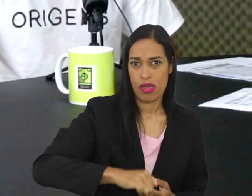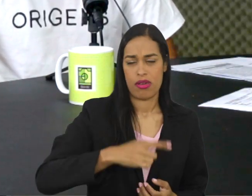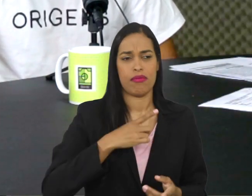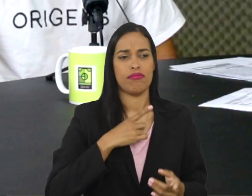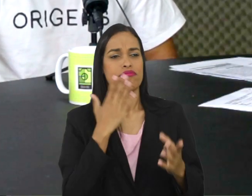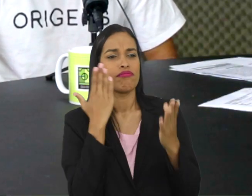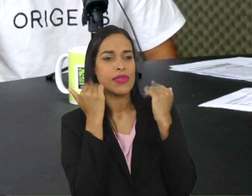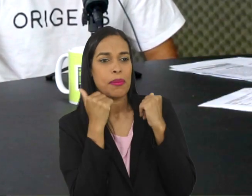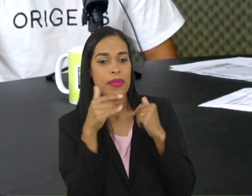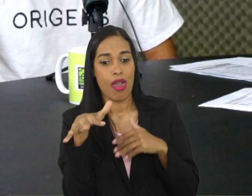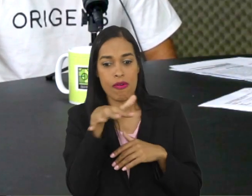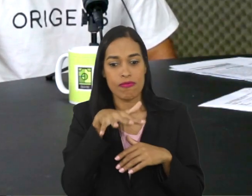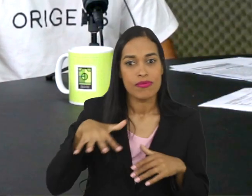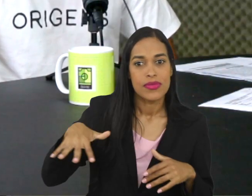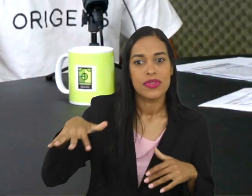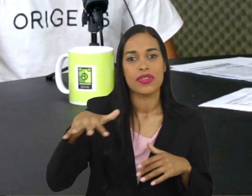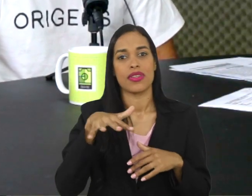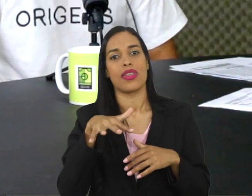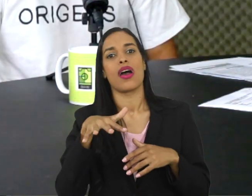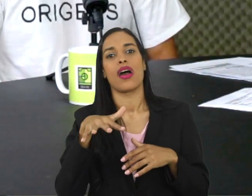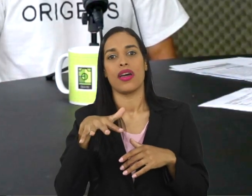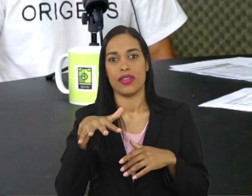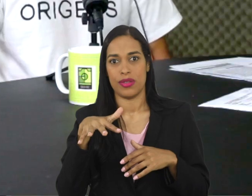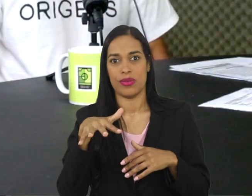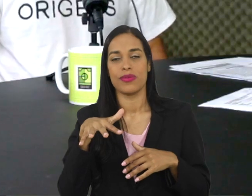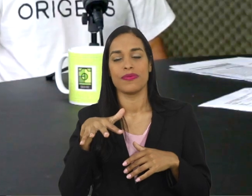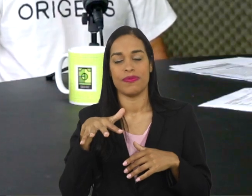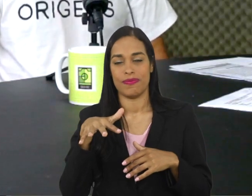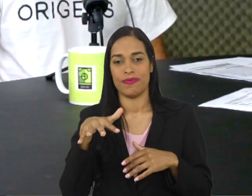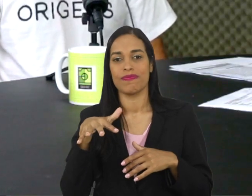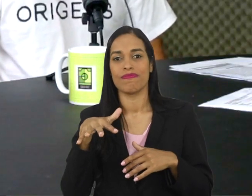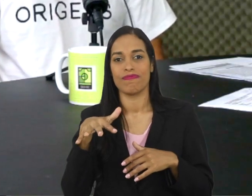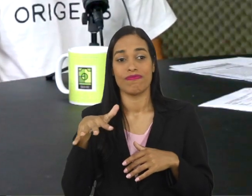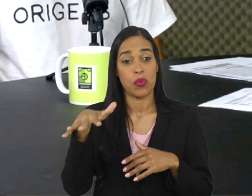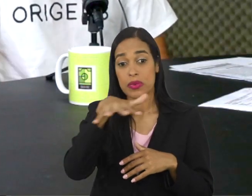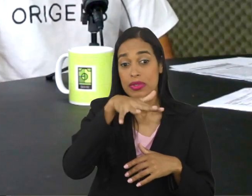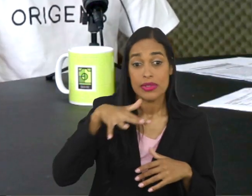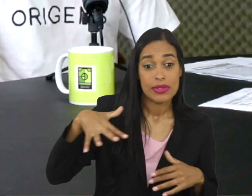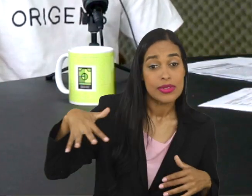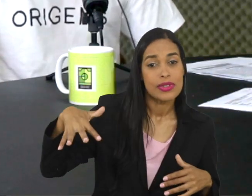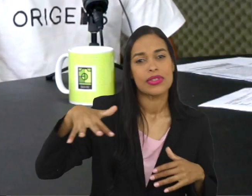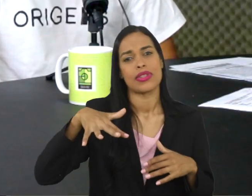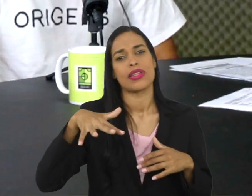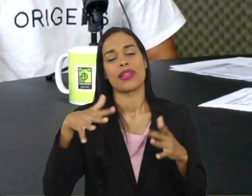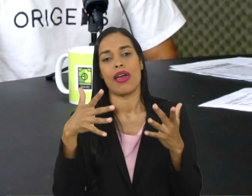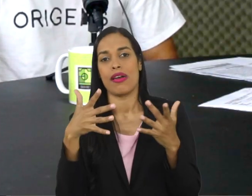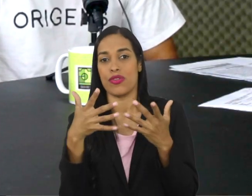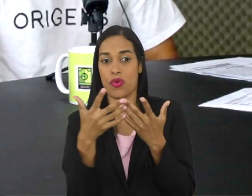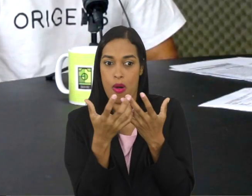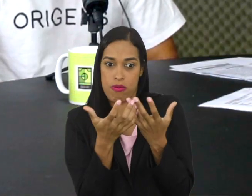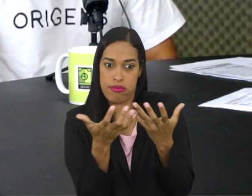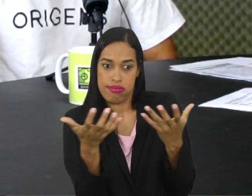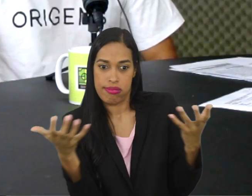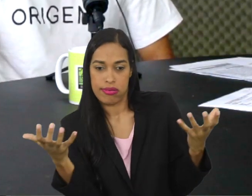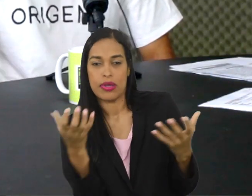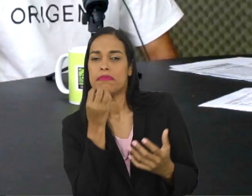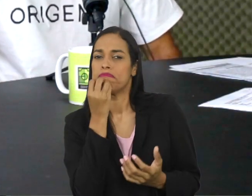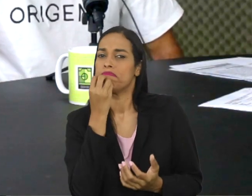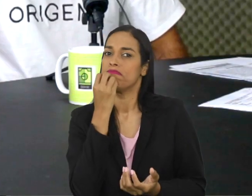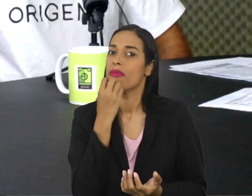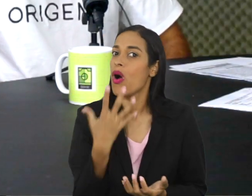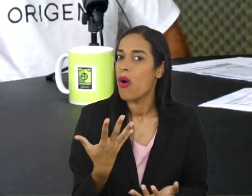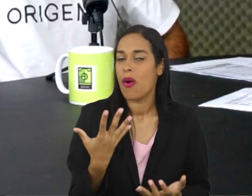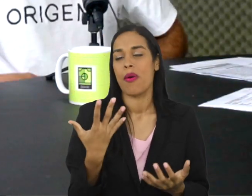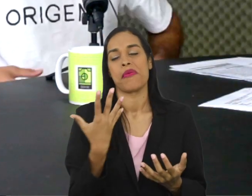que eu ia encontrar um cenário extremamente profícuo, um cenário muito bom para